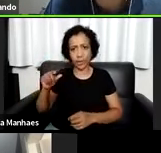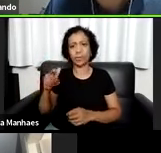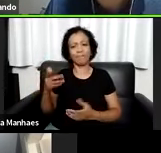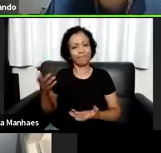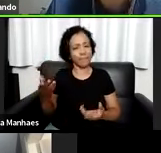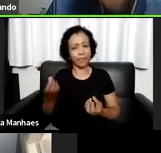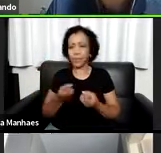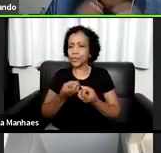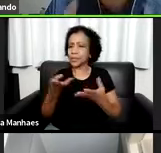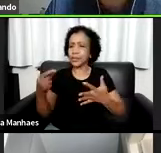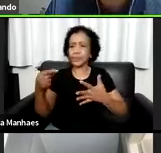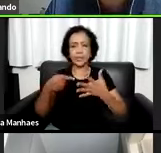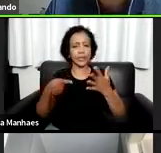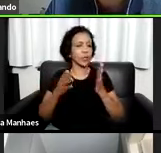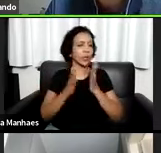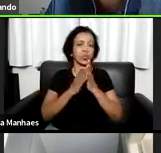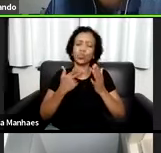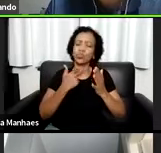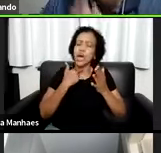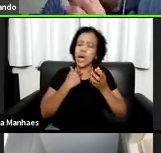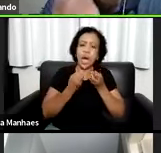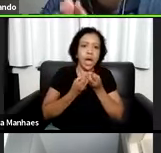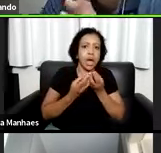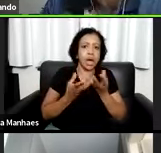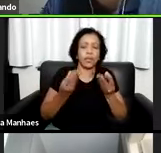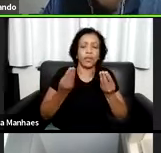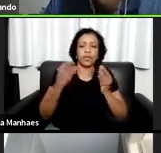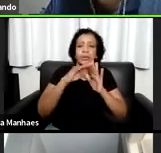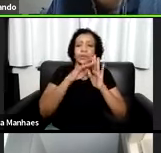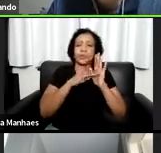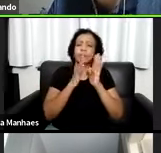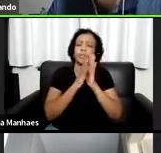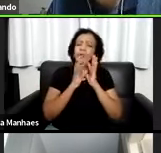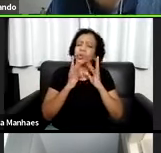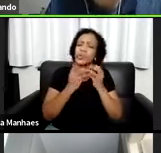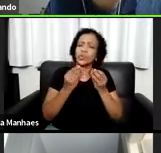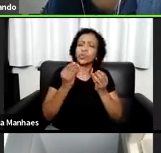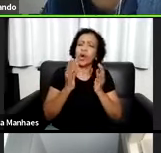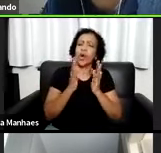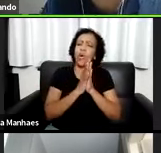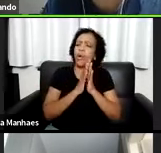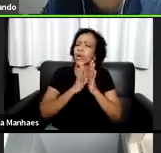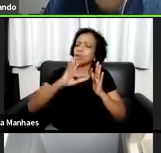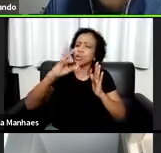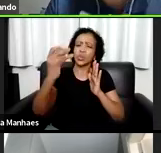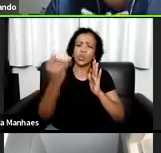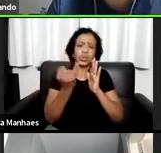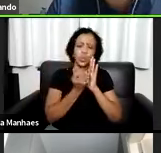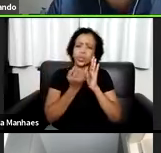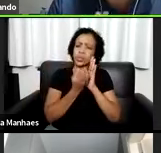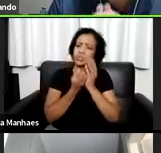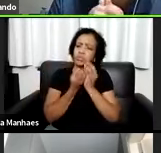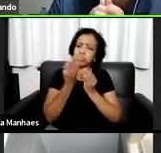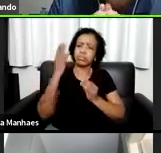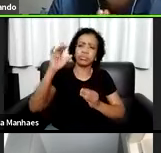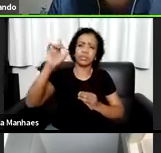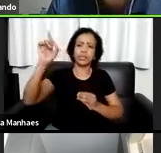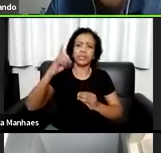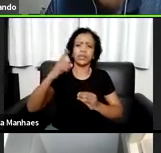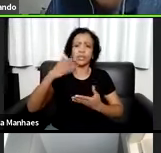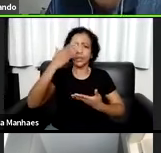muitas pessoas, não dá para o irmão decorar todos os nomes, mas o irmão, por favor, ore agora, e desde já queremos agradecer a você que está conosco